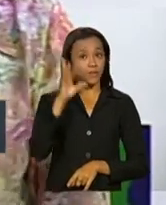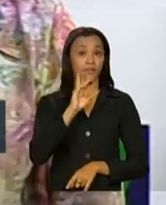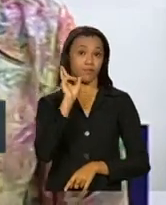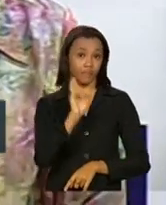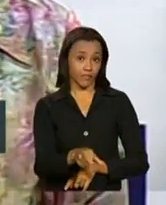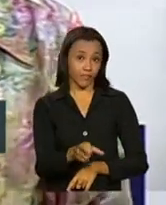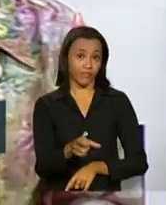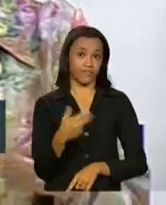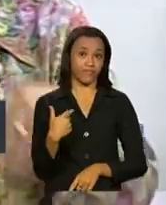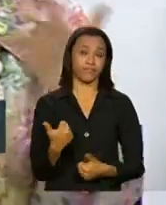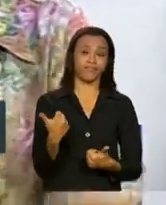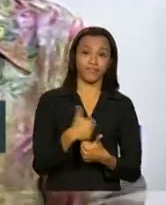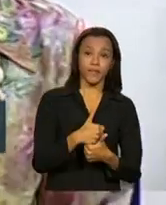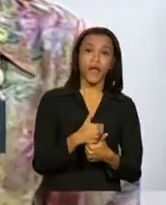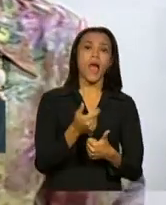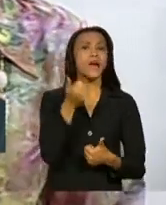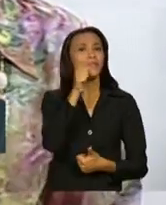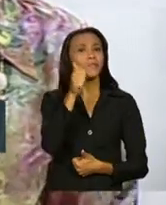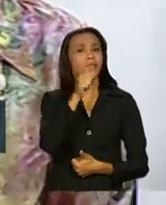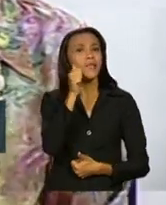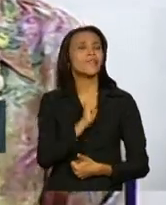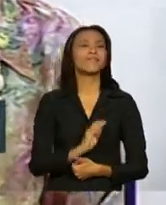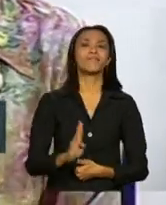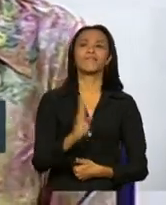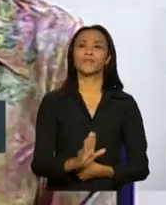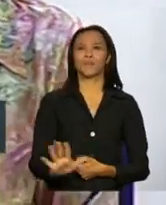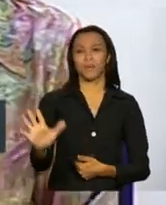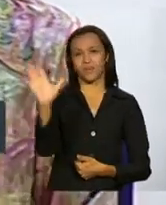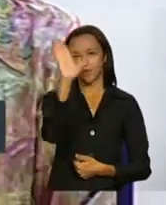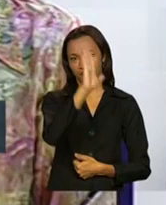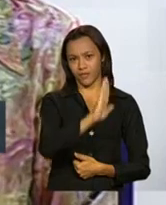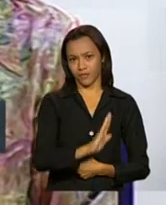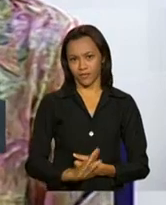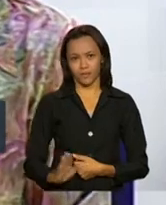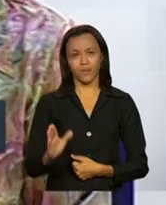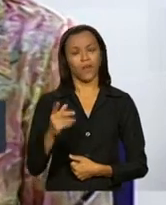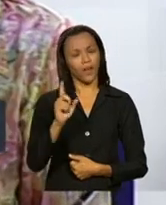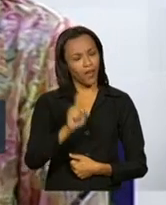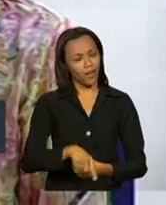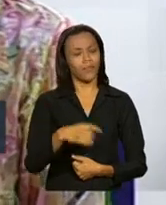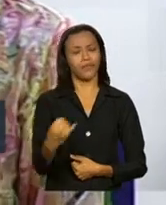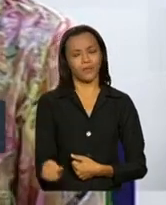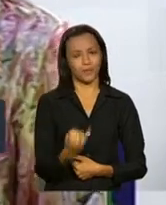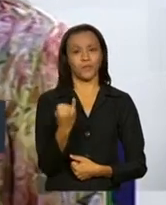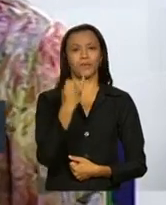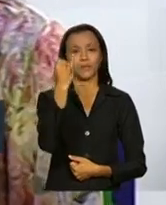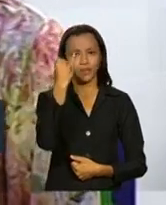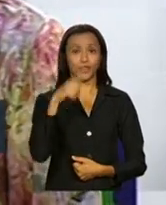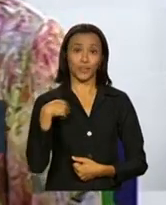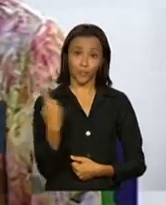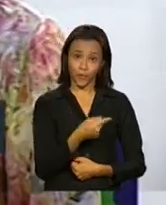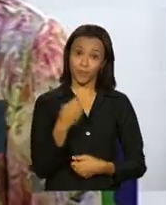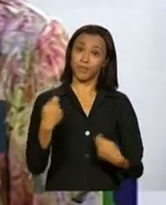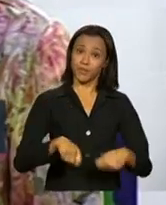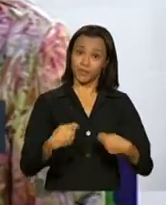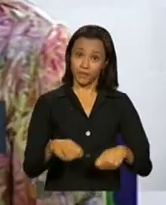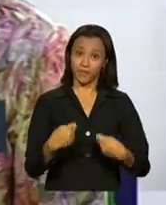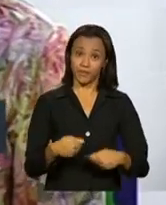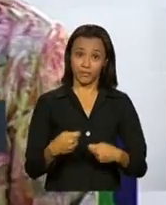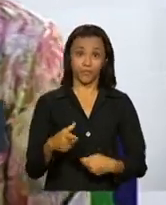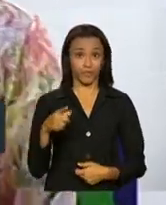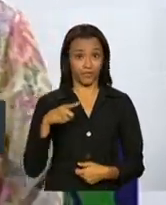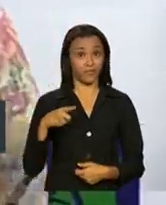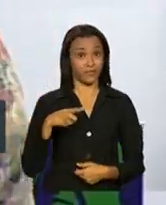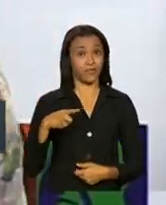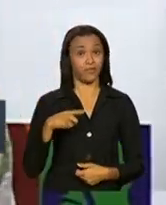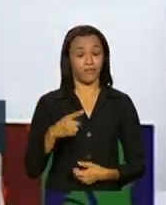intermédio as mulheres brasileiras né Eu acho que isso é significativo nós temos que considerar isso